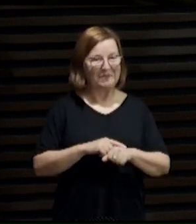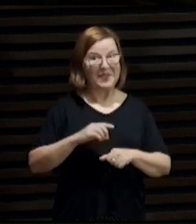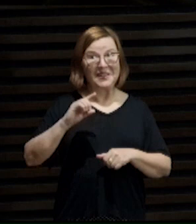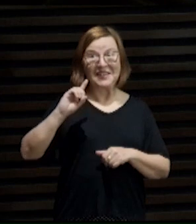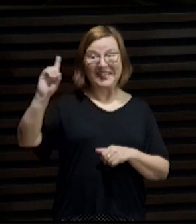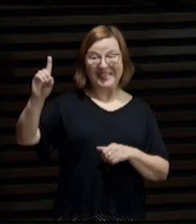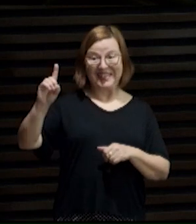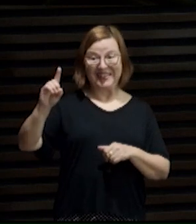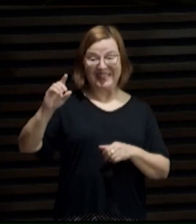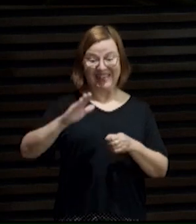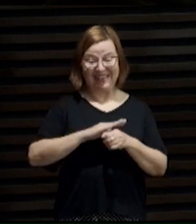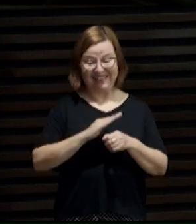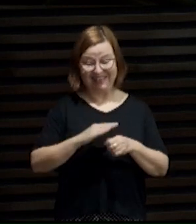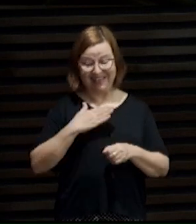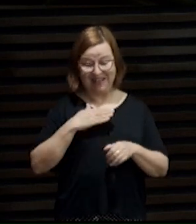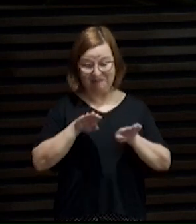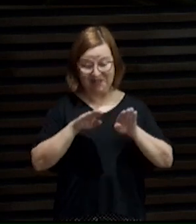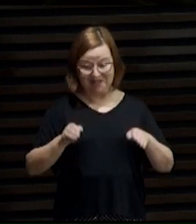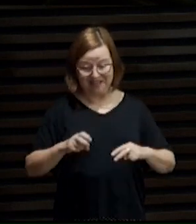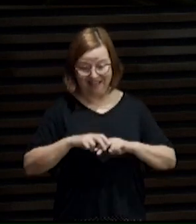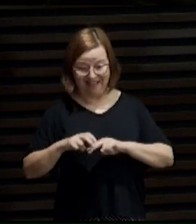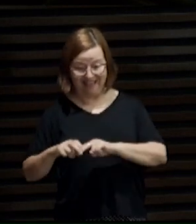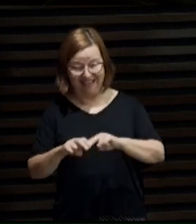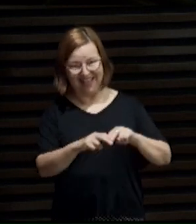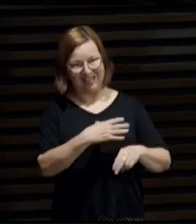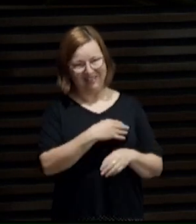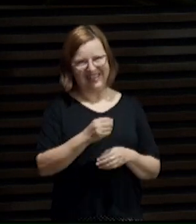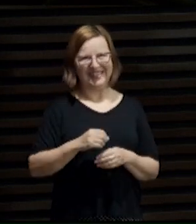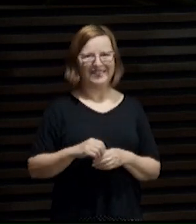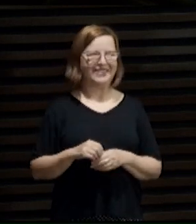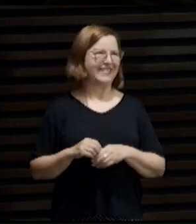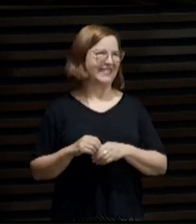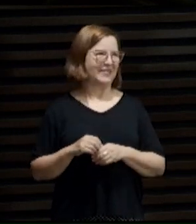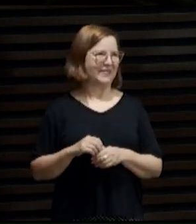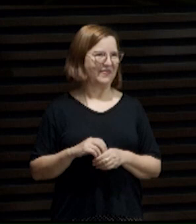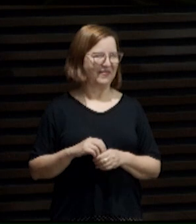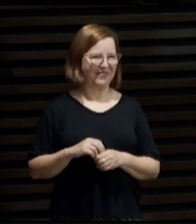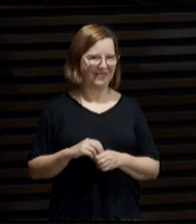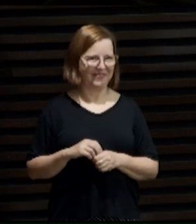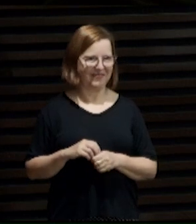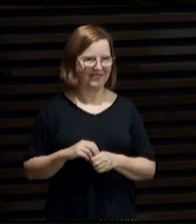Será uma grande alegria. Nem que eu diminua a mesa, mas vai ter que estar cheia.